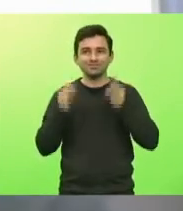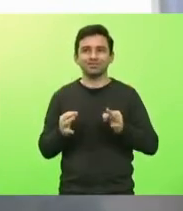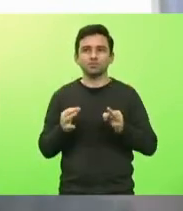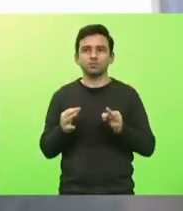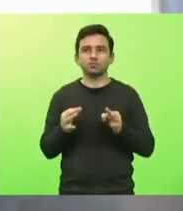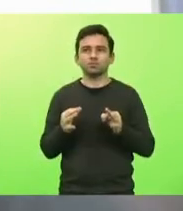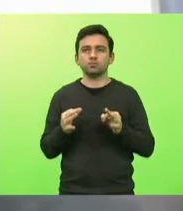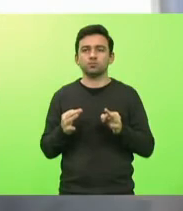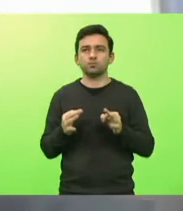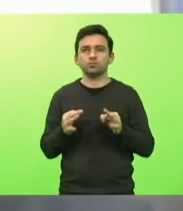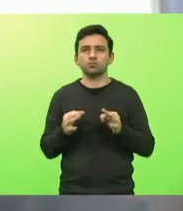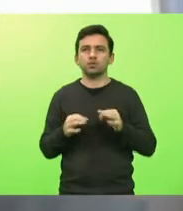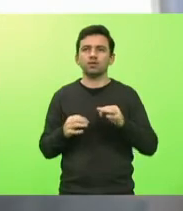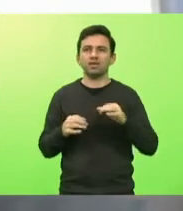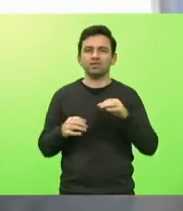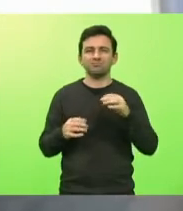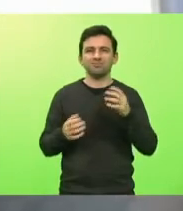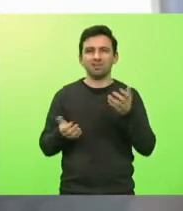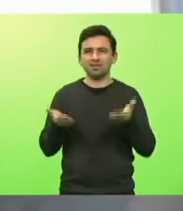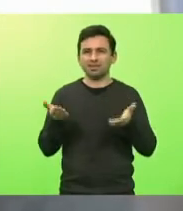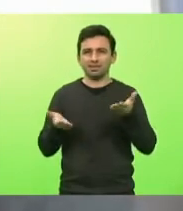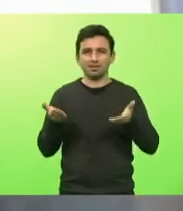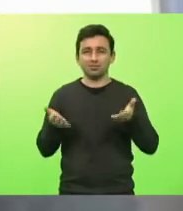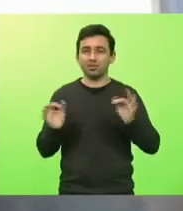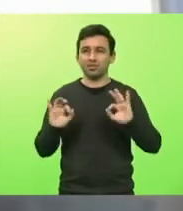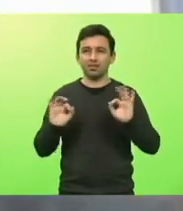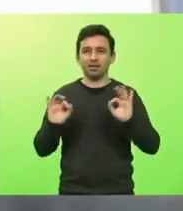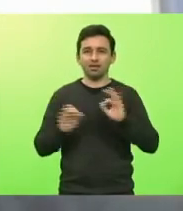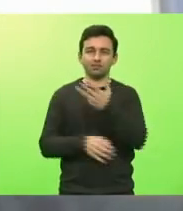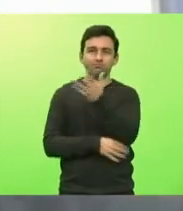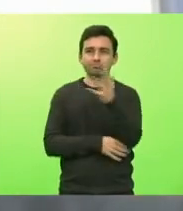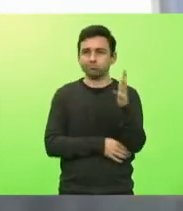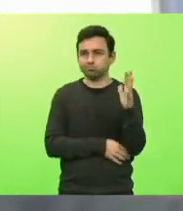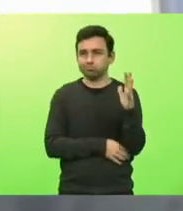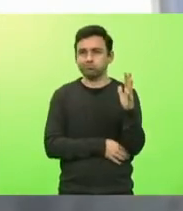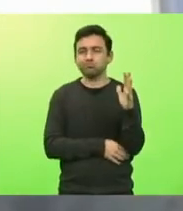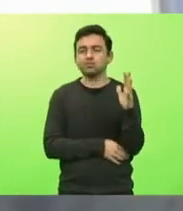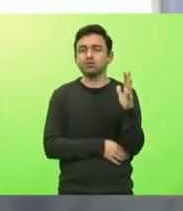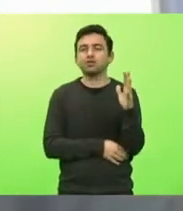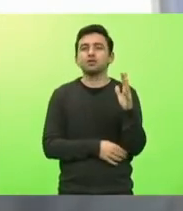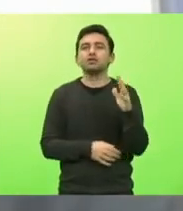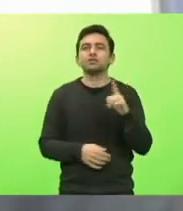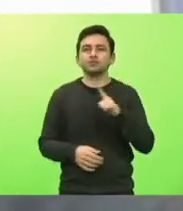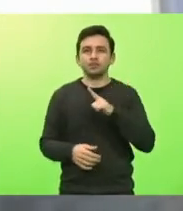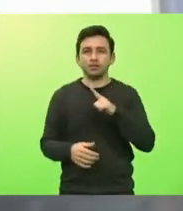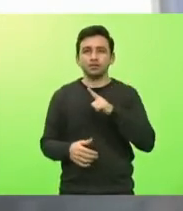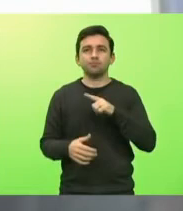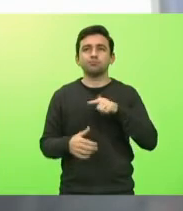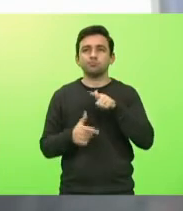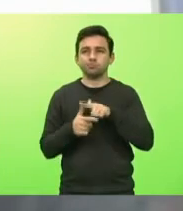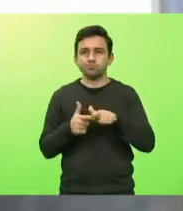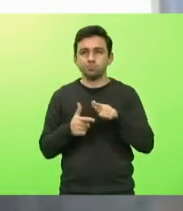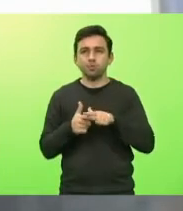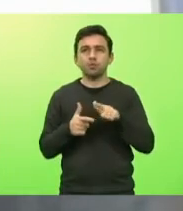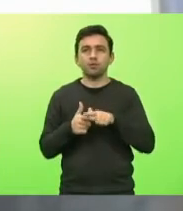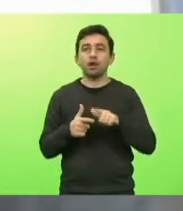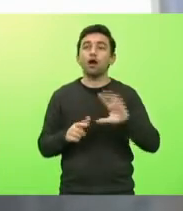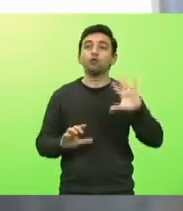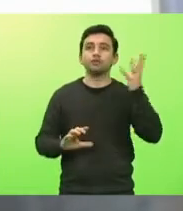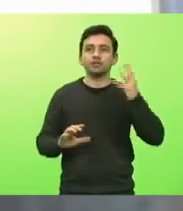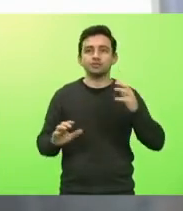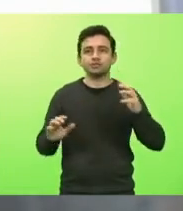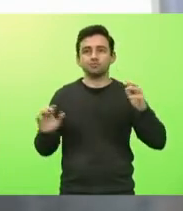os desequilíbrios ambientais, eles criam condições para